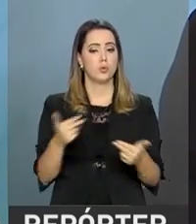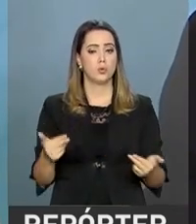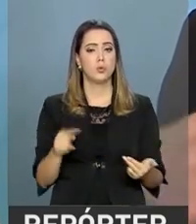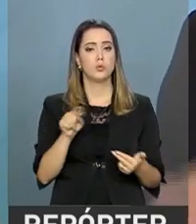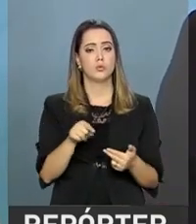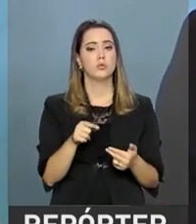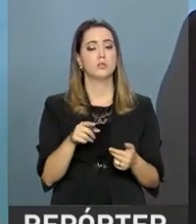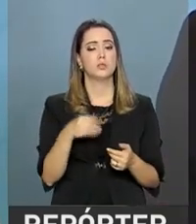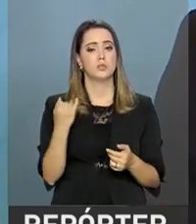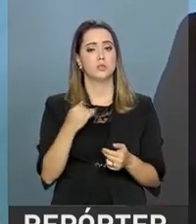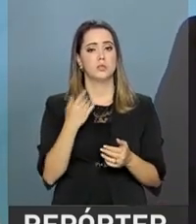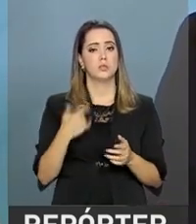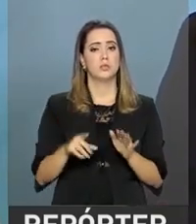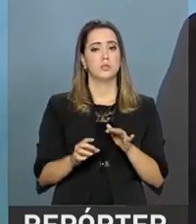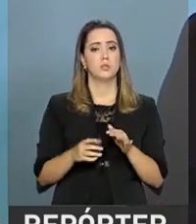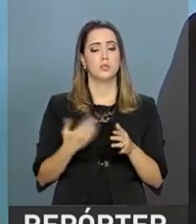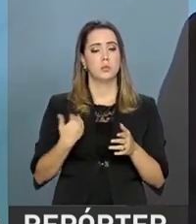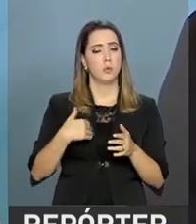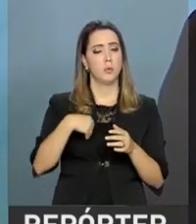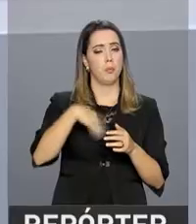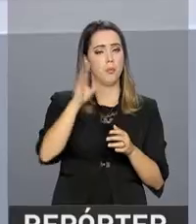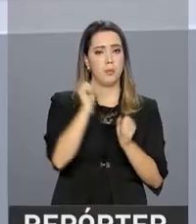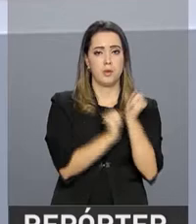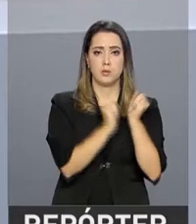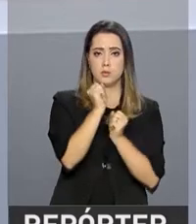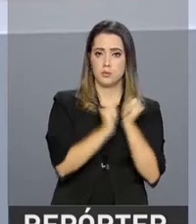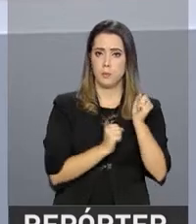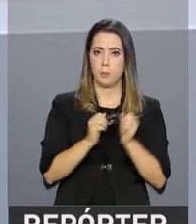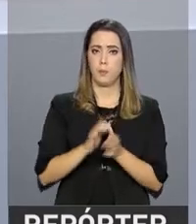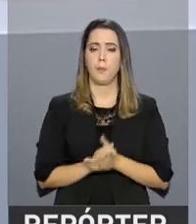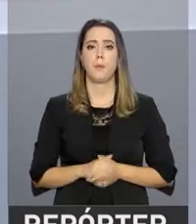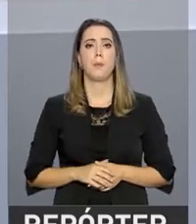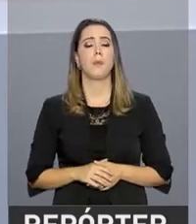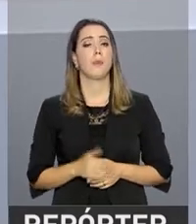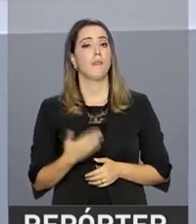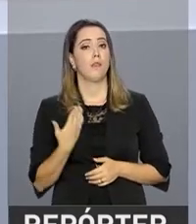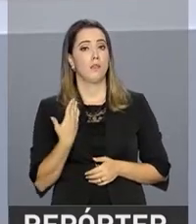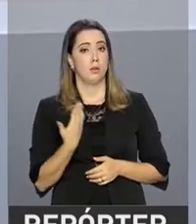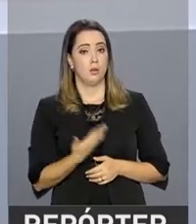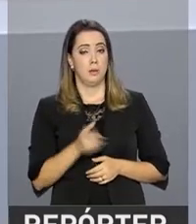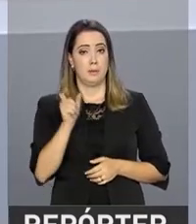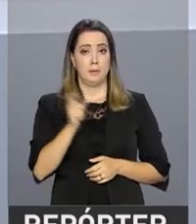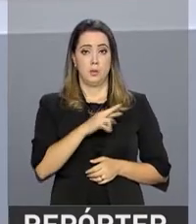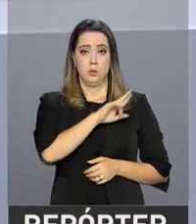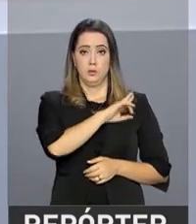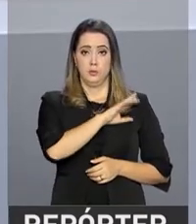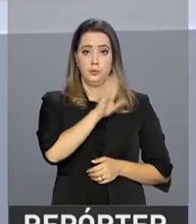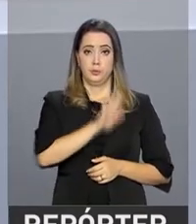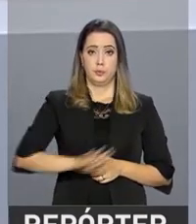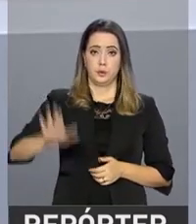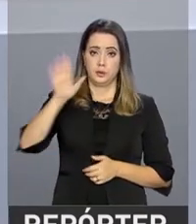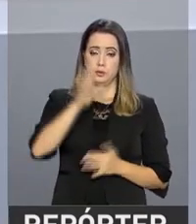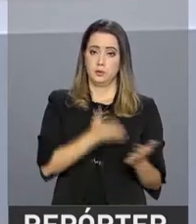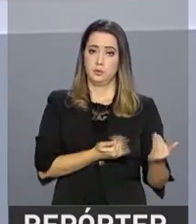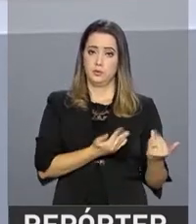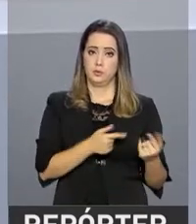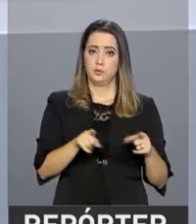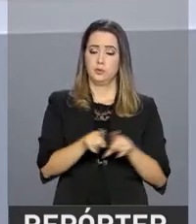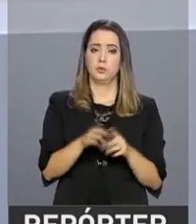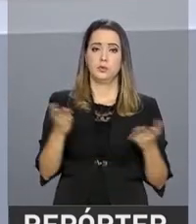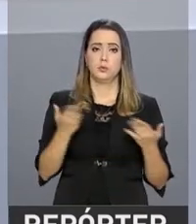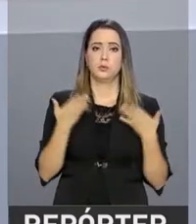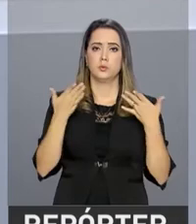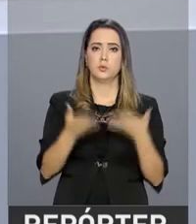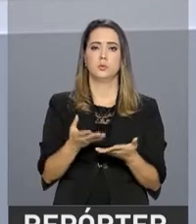principalmente por bem de produtividade o secretário nacional da juventude assis filho participou hoje ao